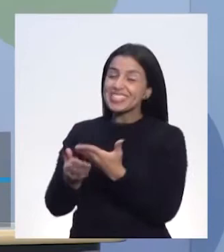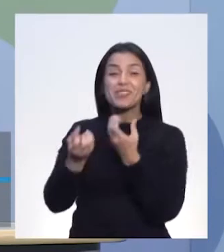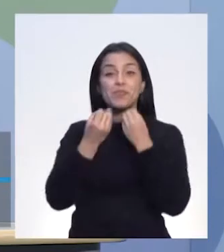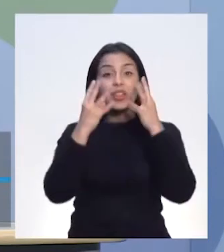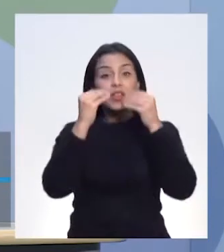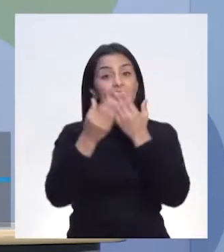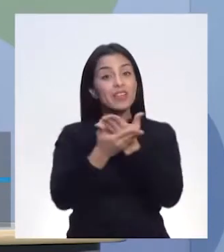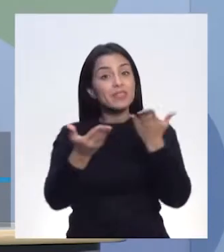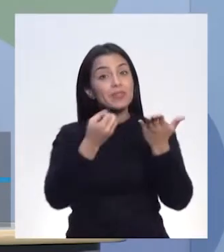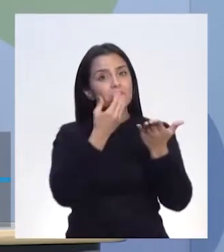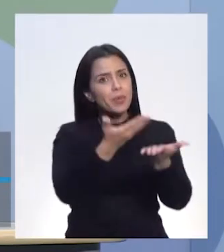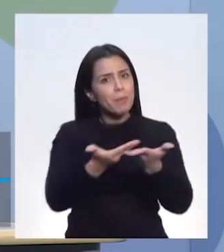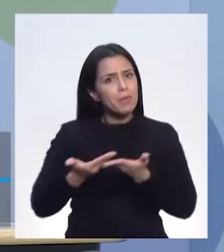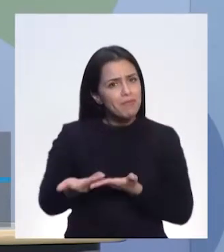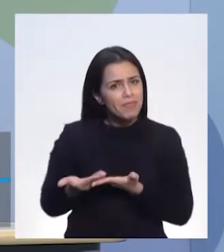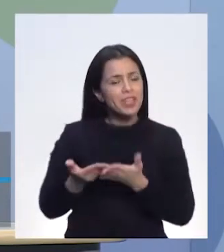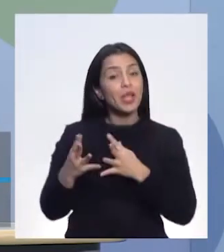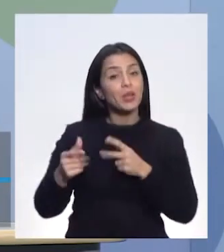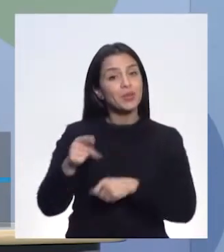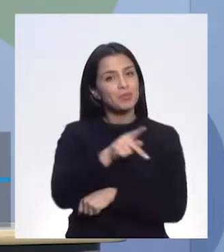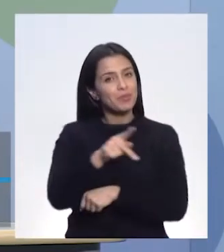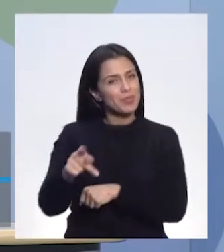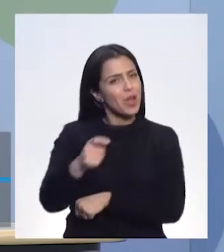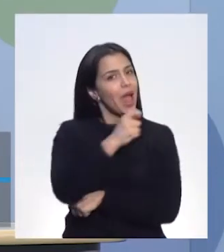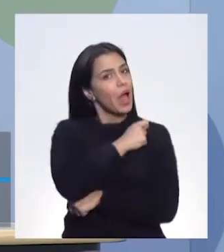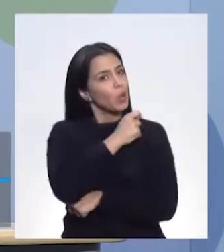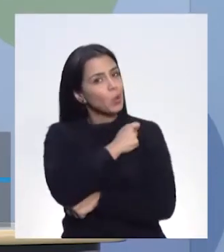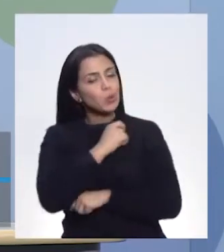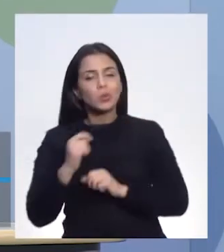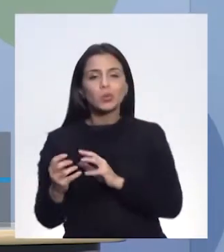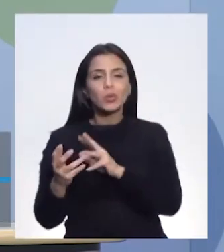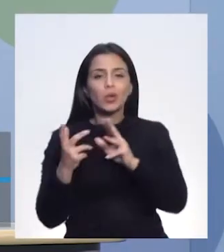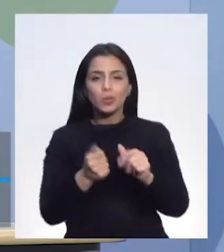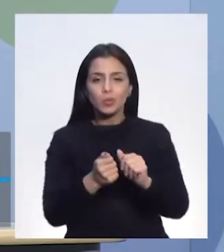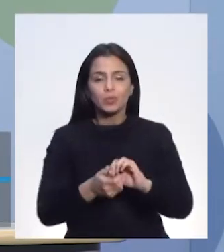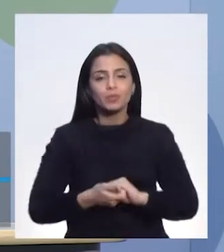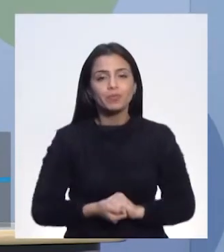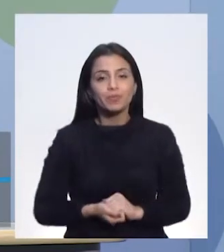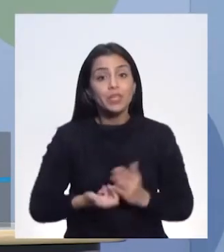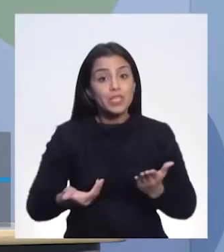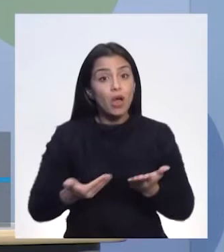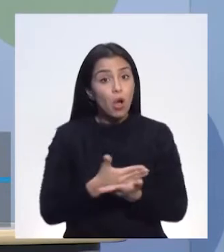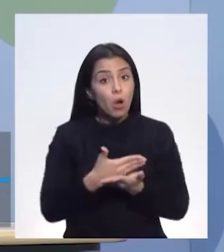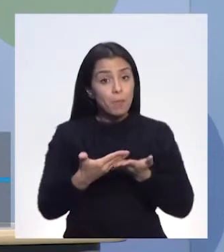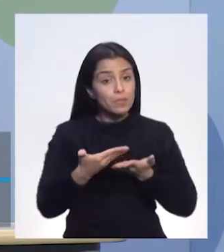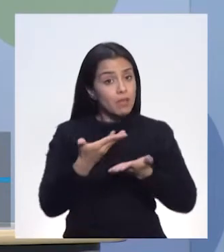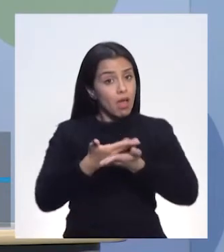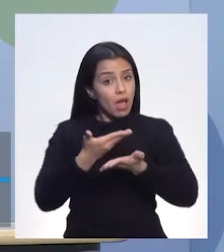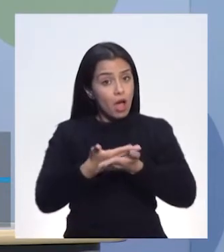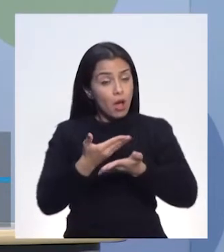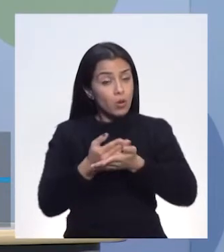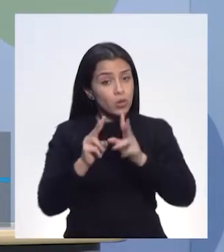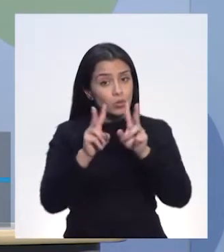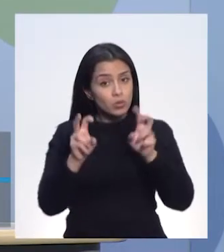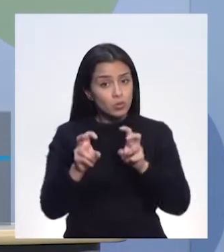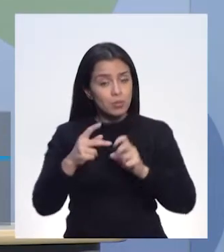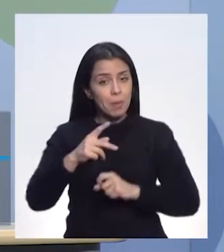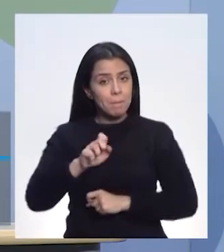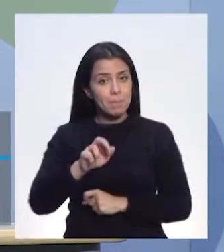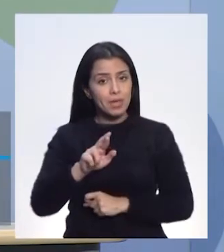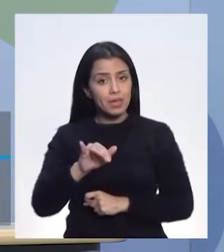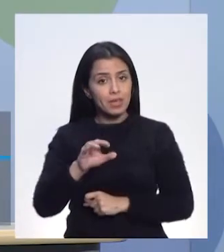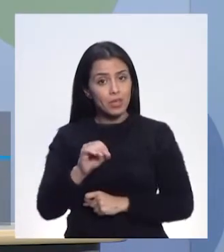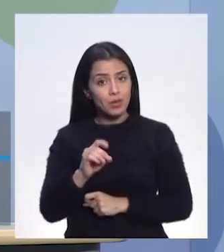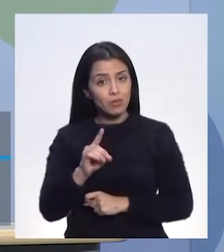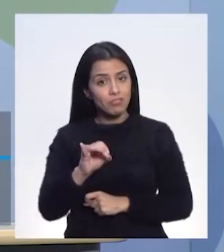todos bem-vindos. Boa noite, professores que acompanham as nossas aulas. Então, pessoal, vamos começar uma aula sobre periodicidade,